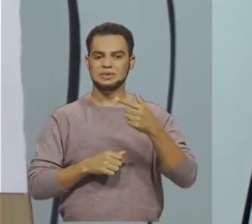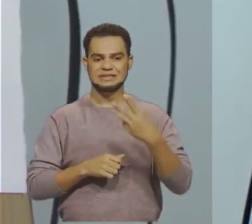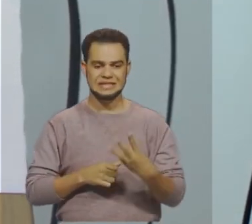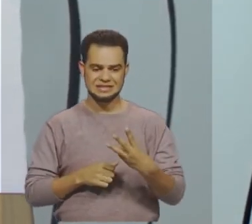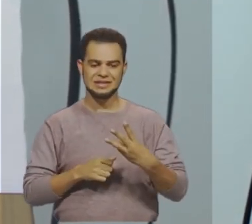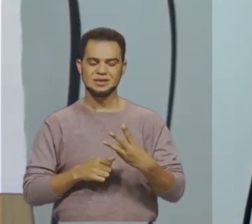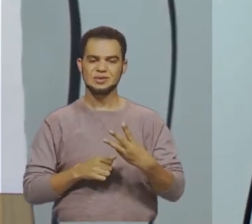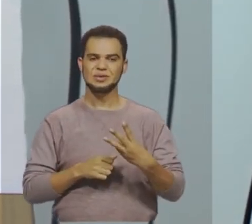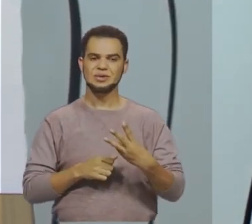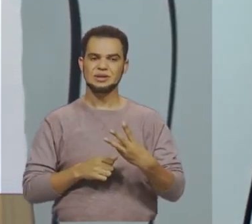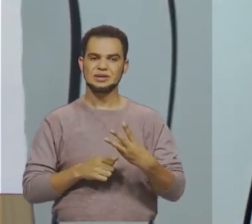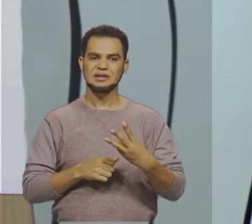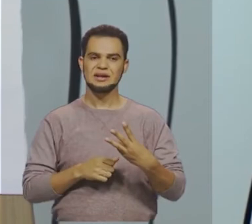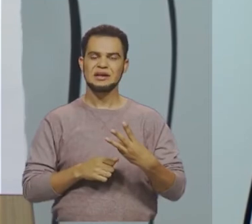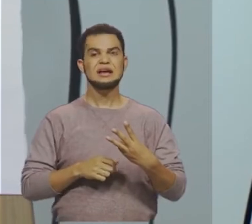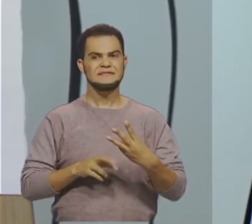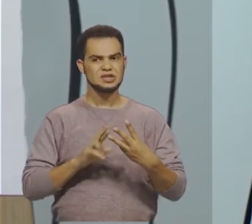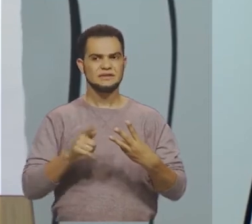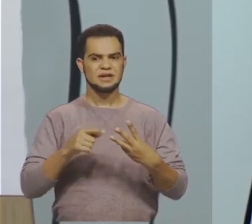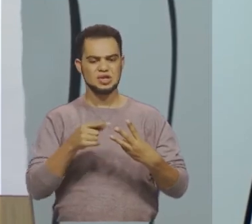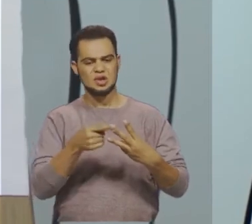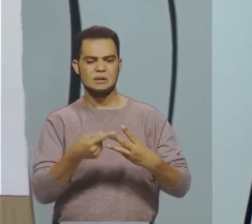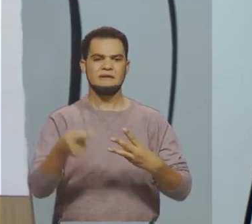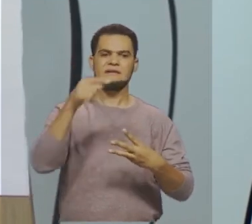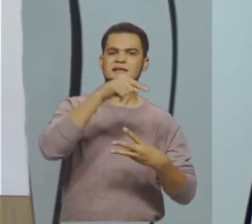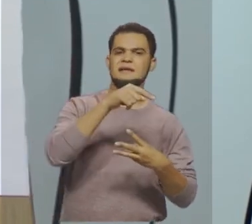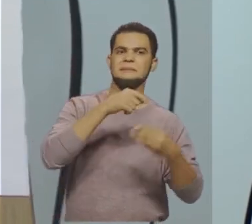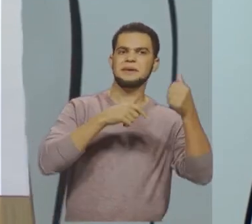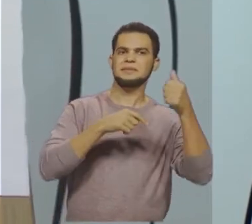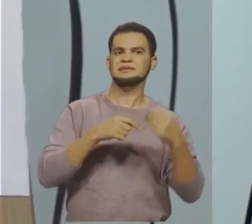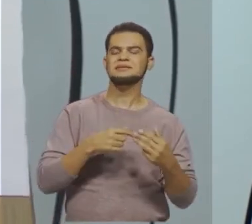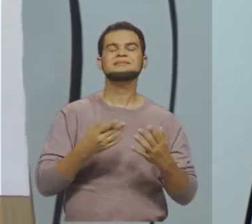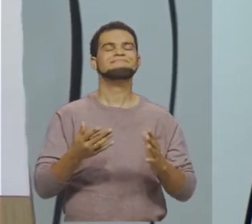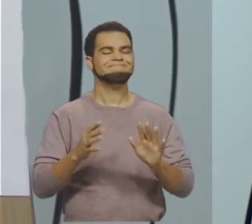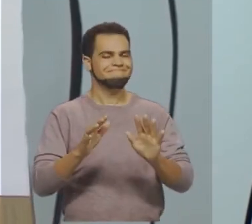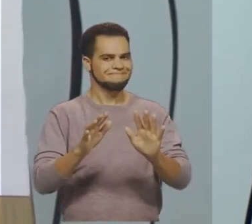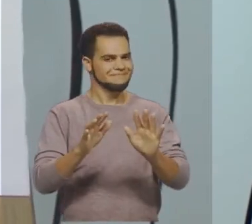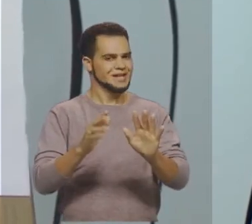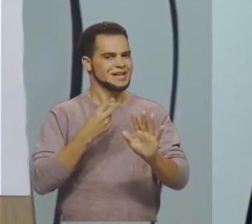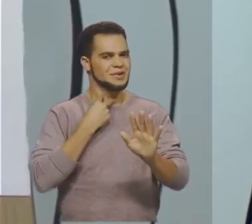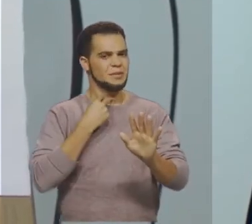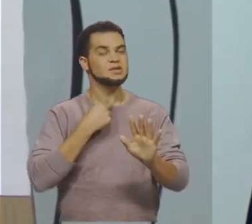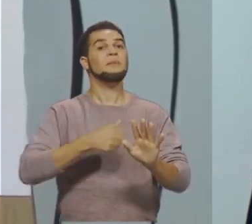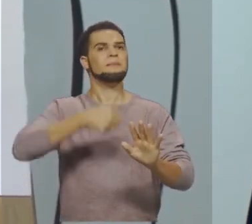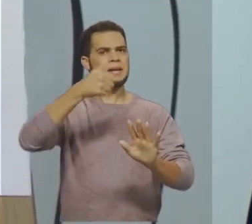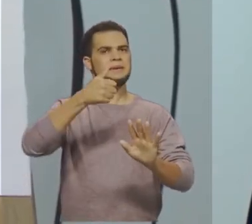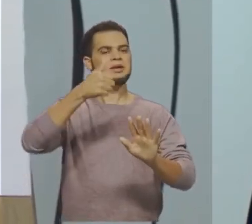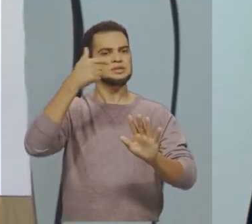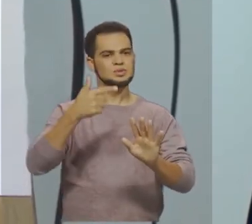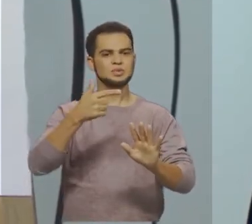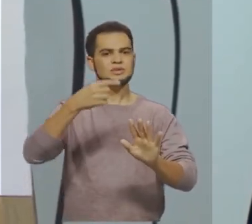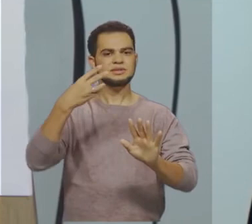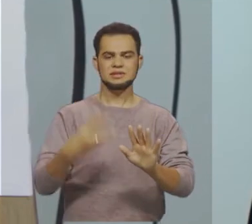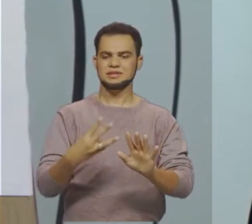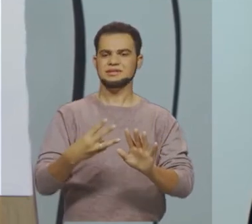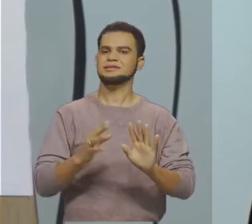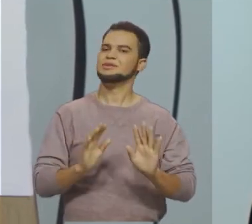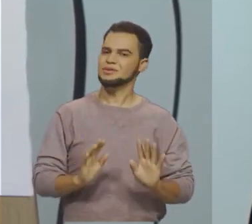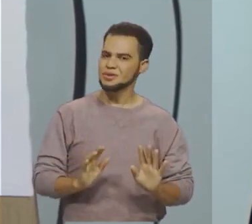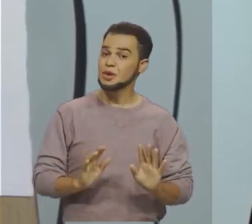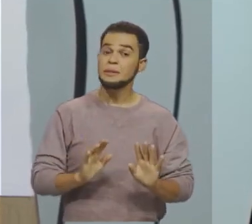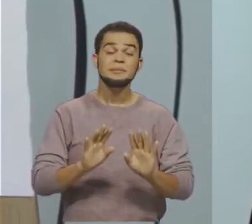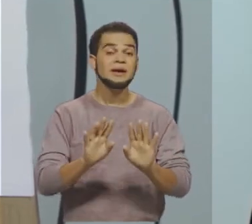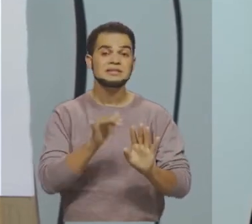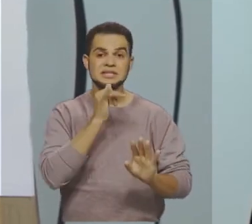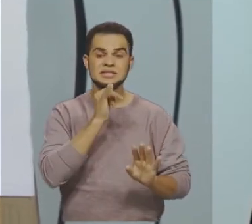Faz diferença eu ficar em segundo ou ficar em terceiro? Faz. Numa combinação, se fosse uma eleição de comissão, não faria. Ah, não.